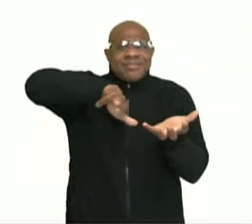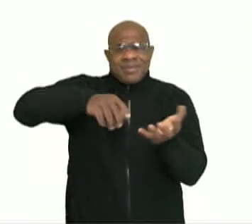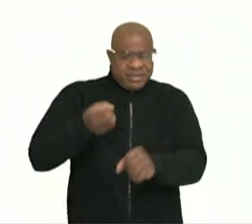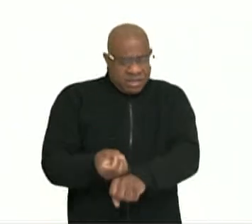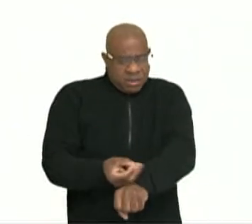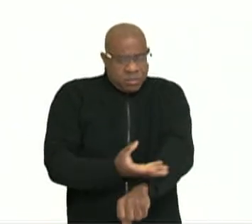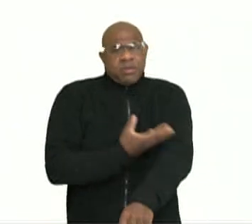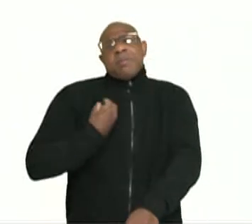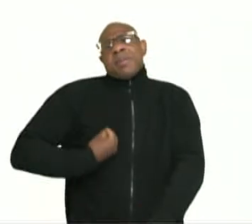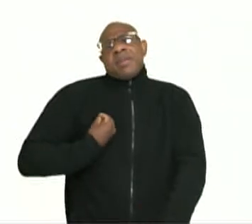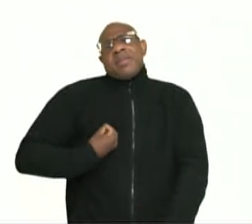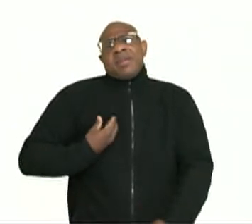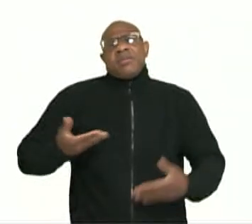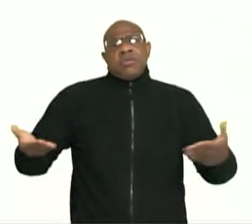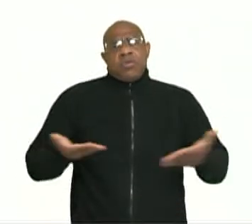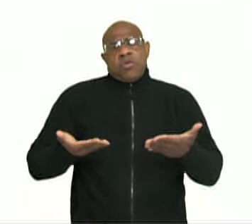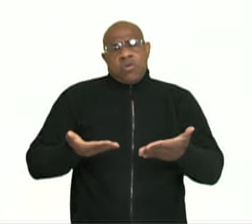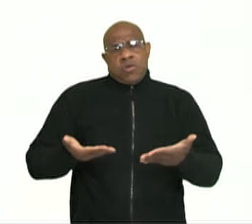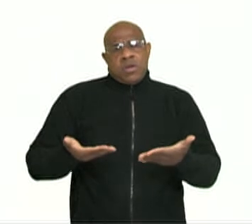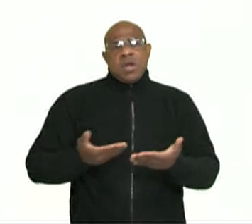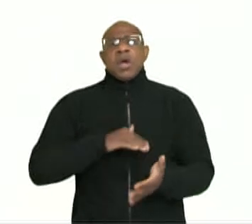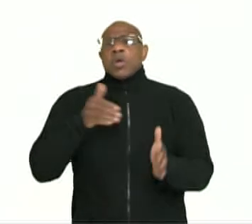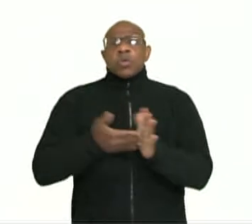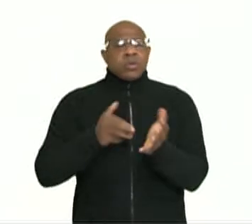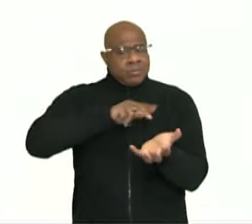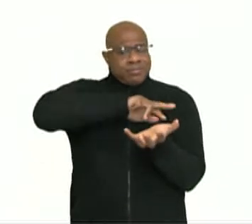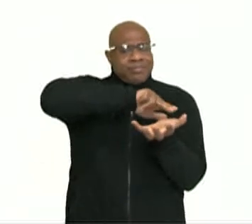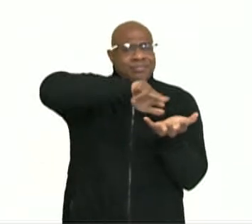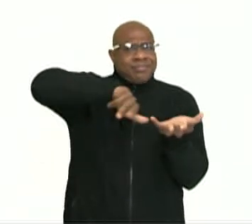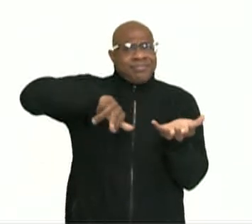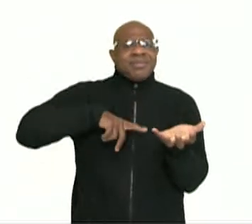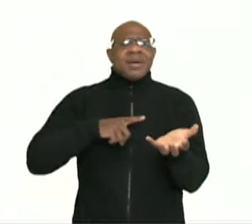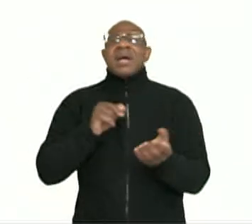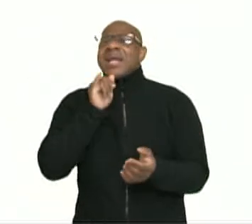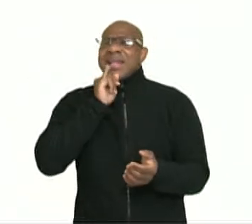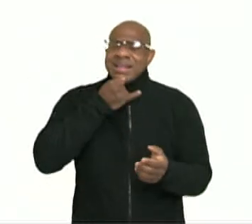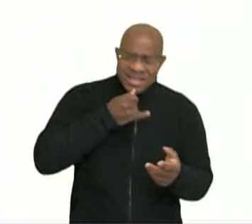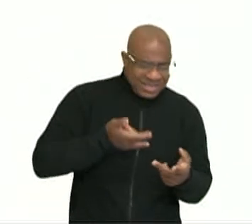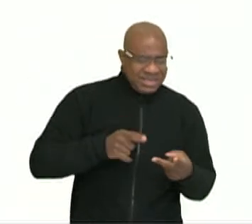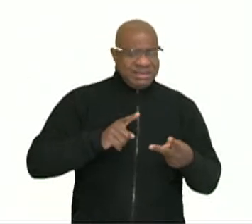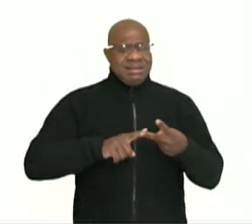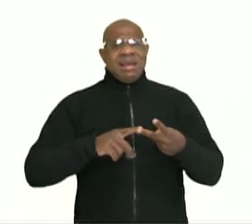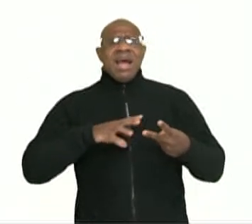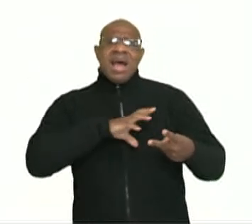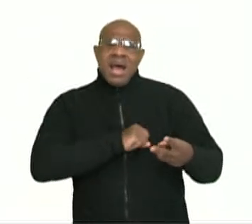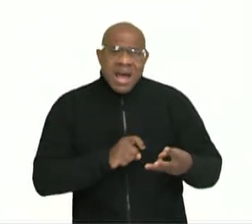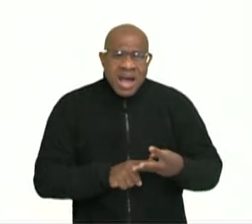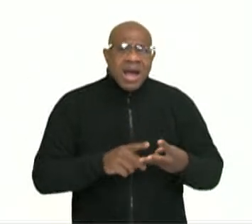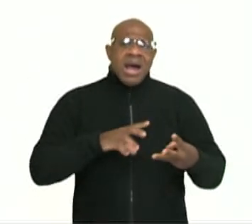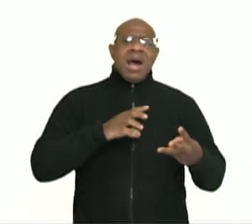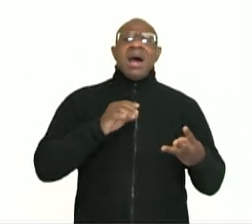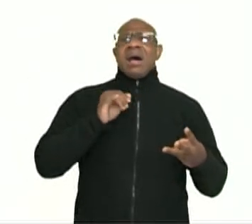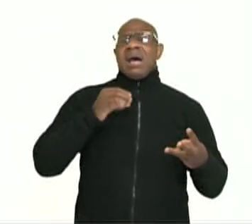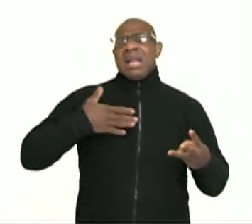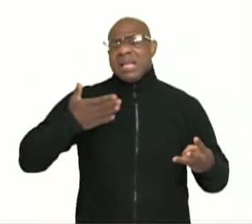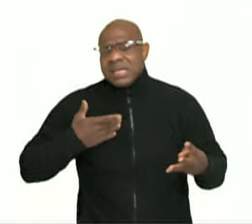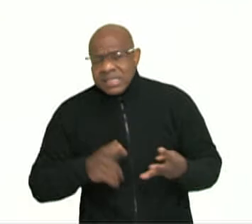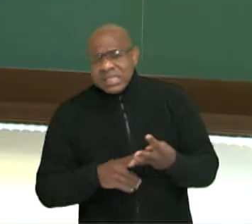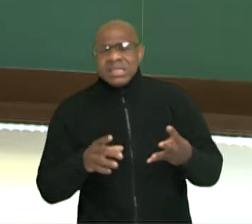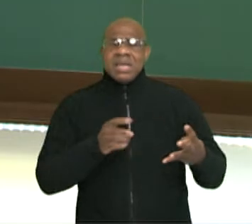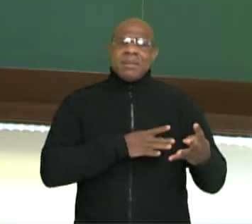vida? Toda a diversidade que nós temos. Raiva, amor, alegria, tristeza, ódio, medo,